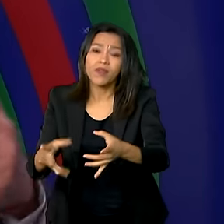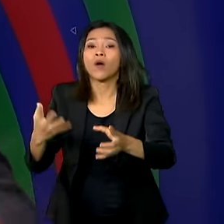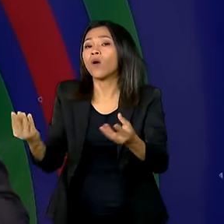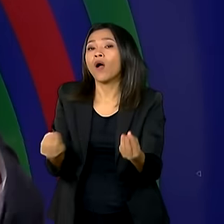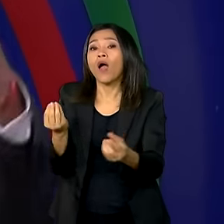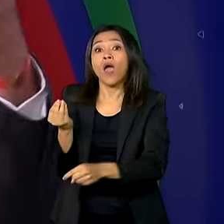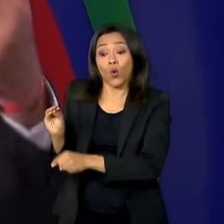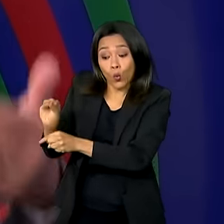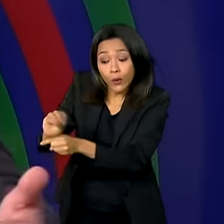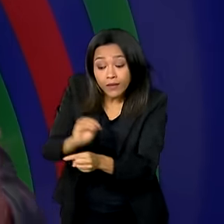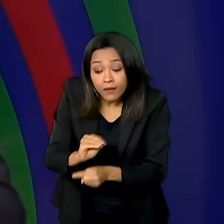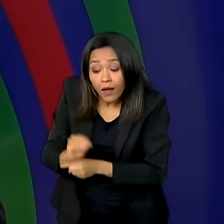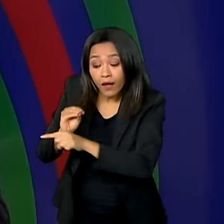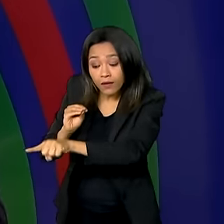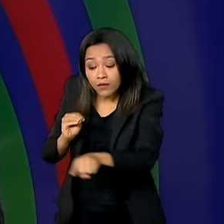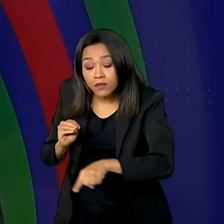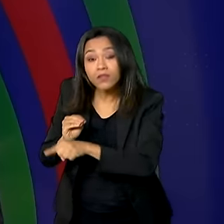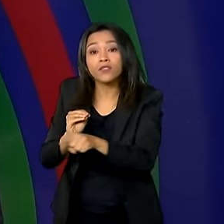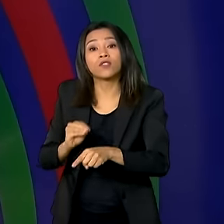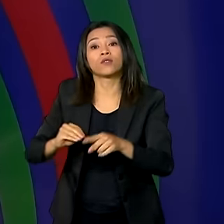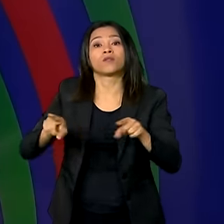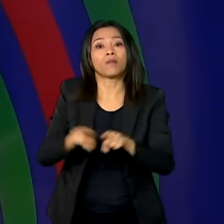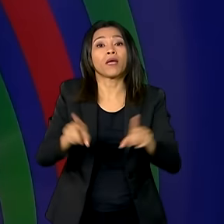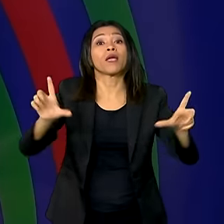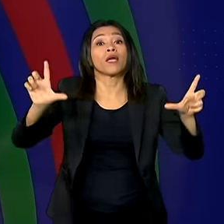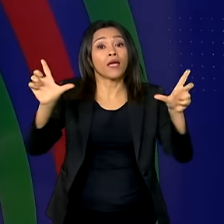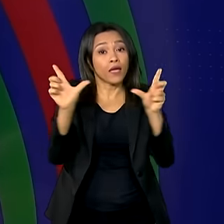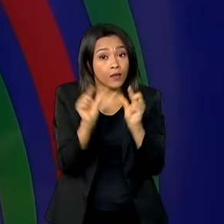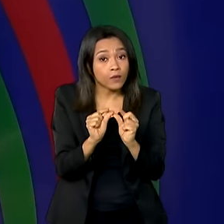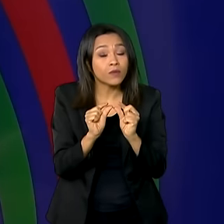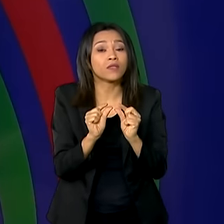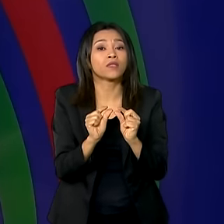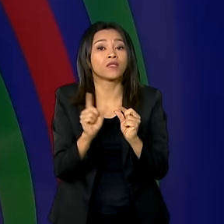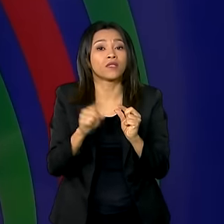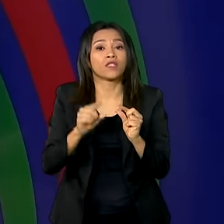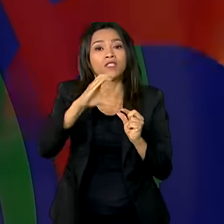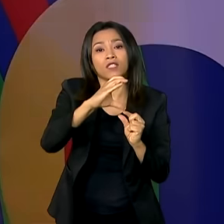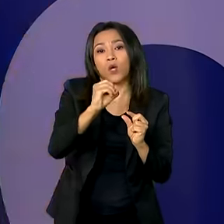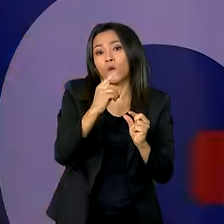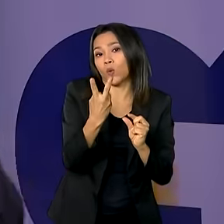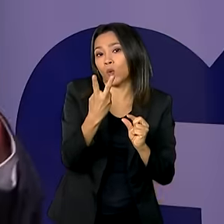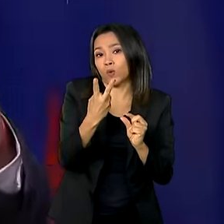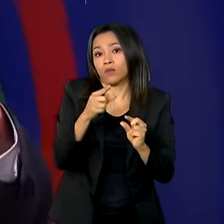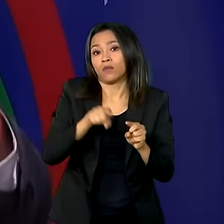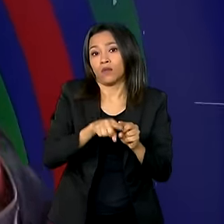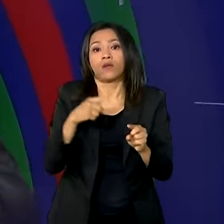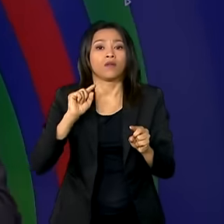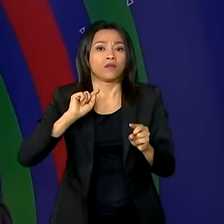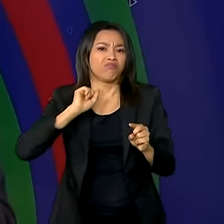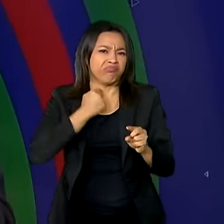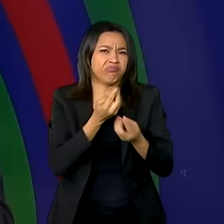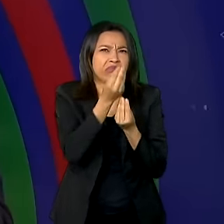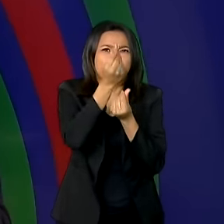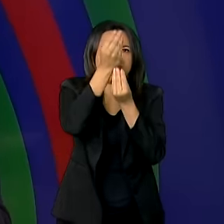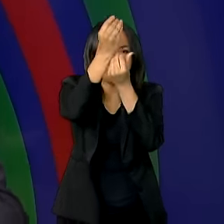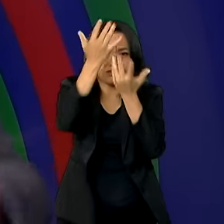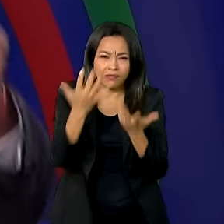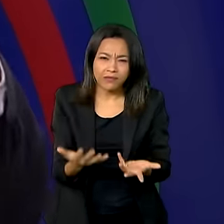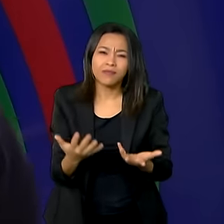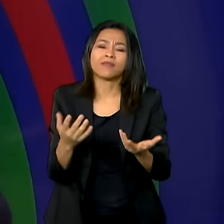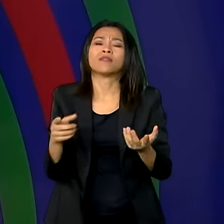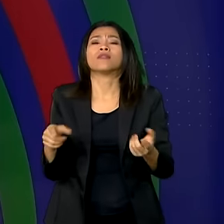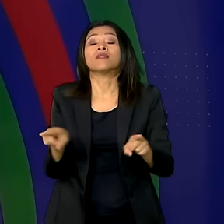Brasil, contribuindo para a redução da emissão de gás carbônico e, com isso, contribuindo para o enfrentamento das mudanças